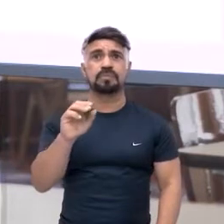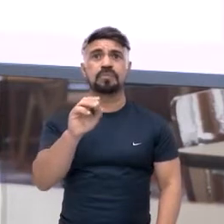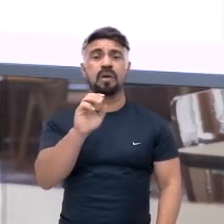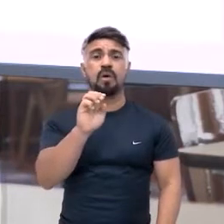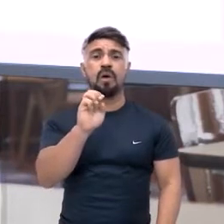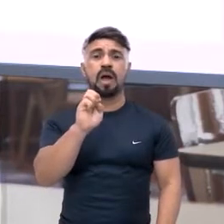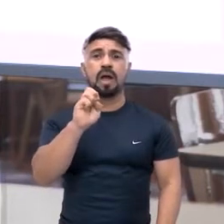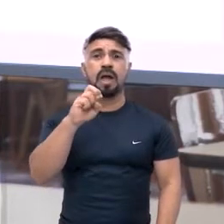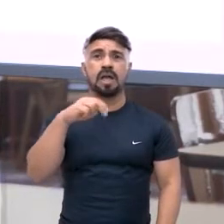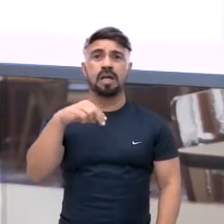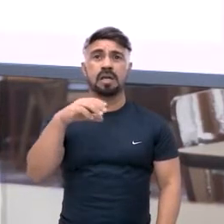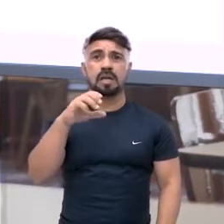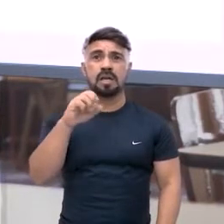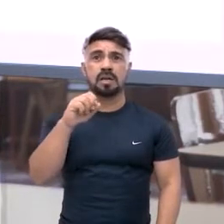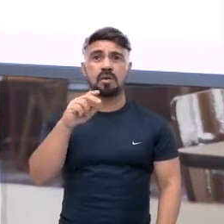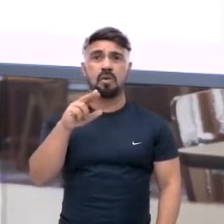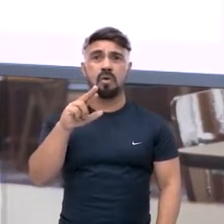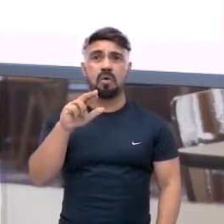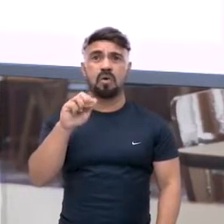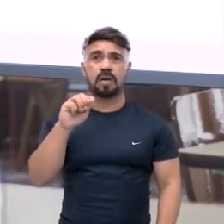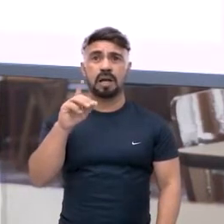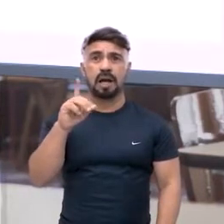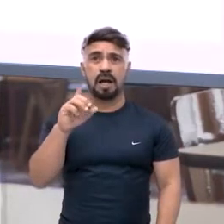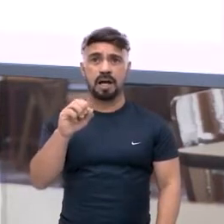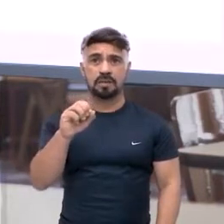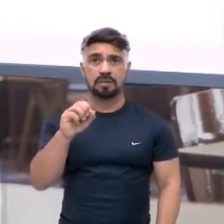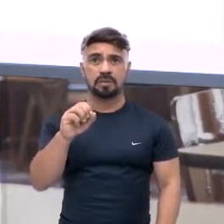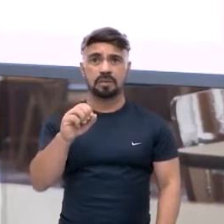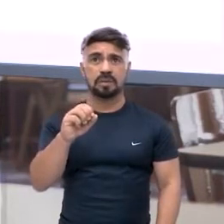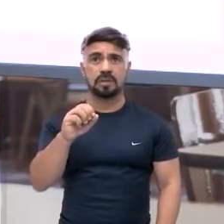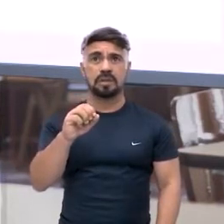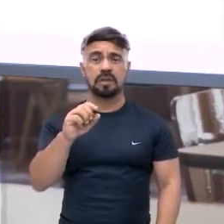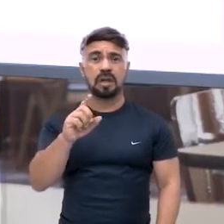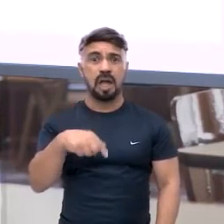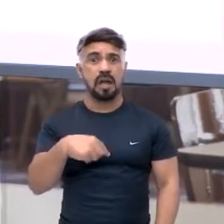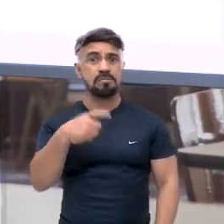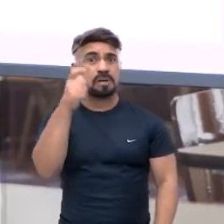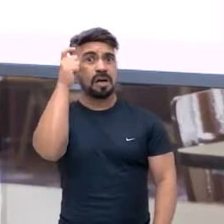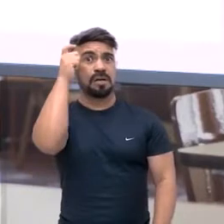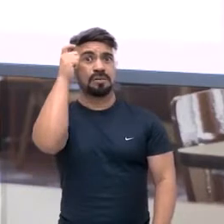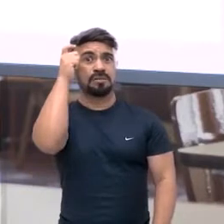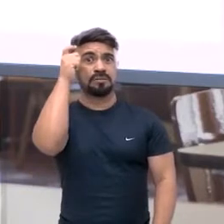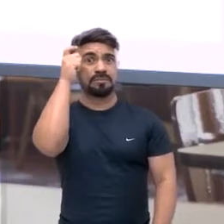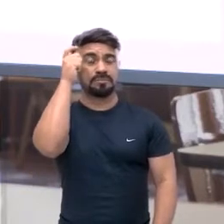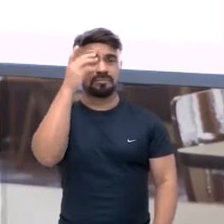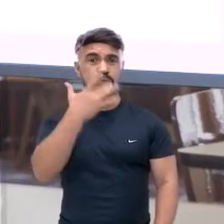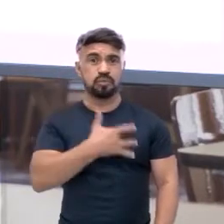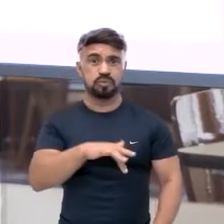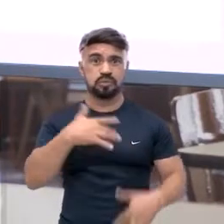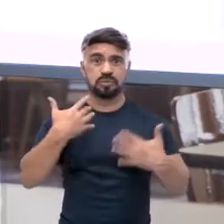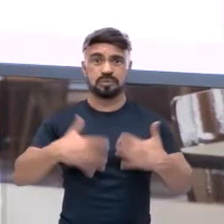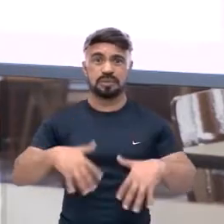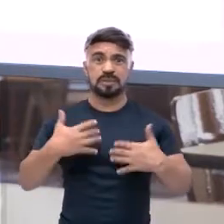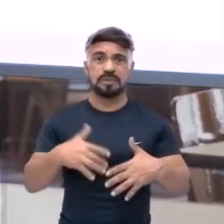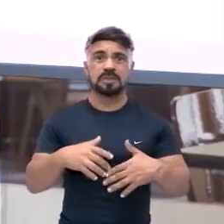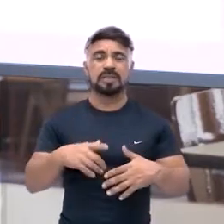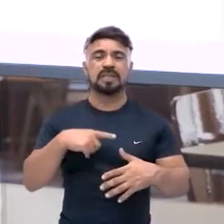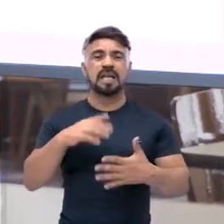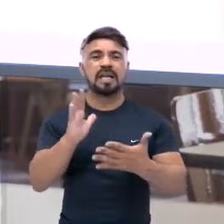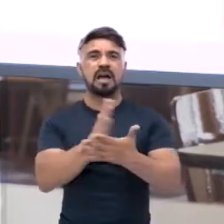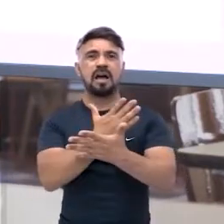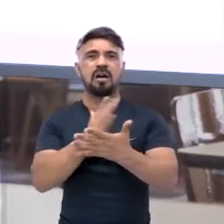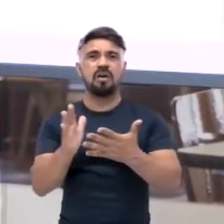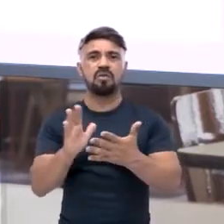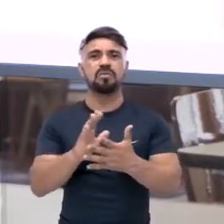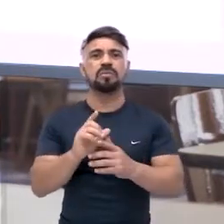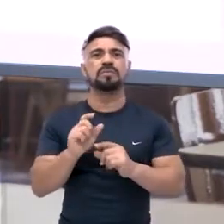O encourado é o que a gente chamaria de diabo, é o cão. Misericórdia, não é, gente? Então, olha só, nós temos